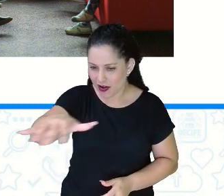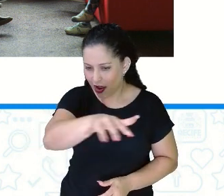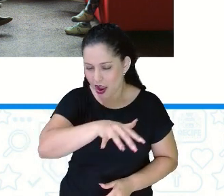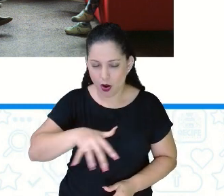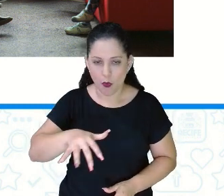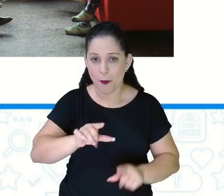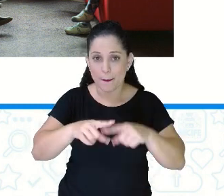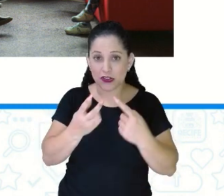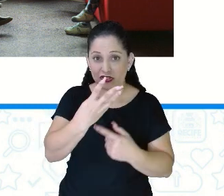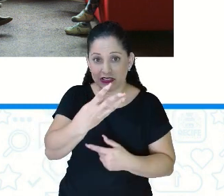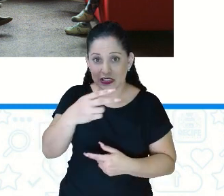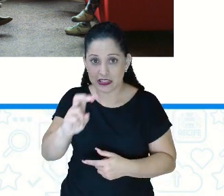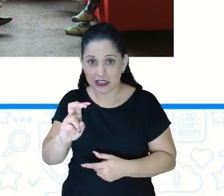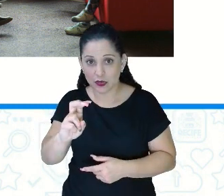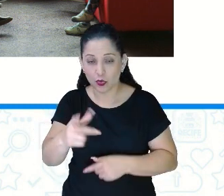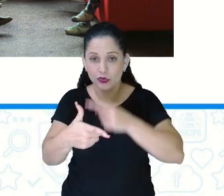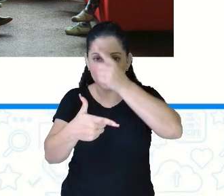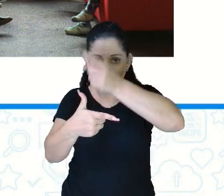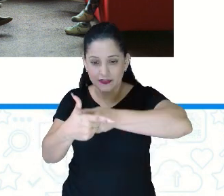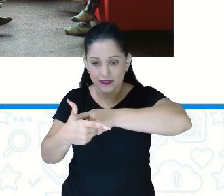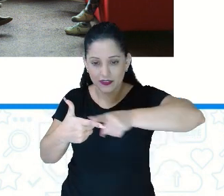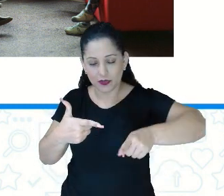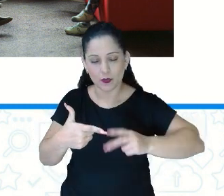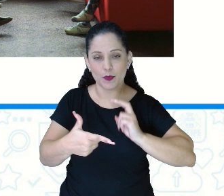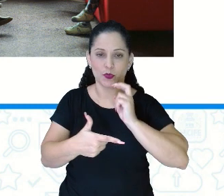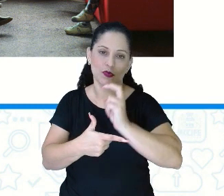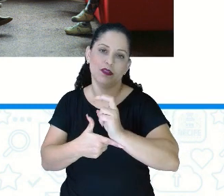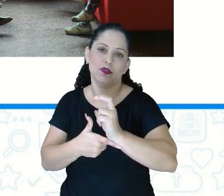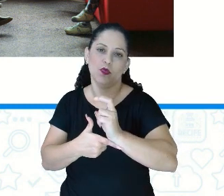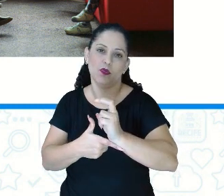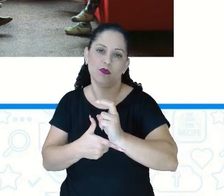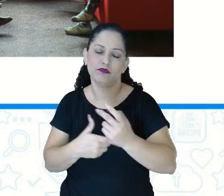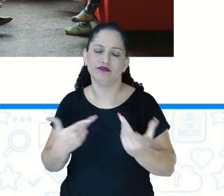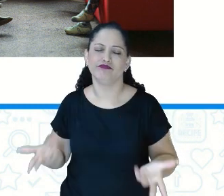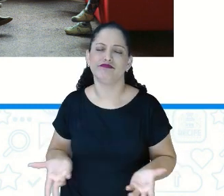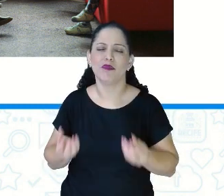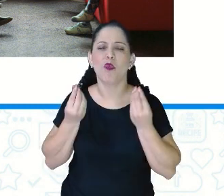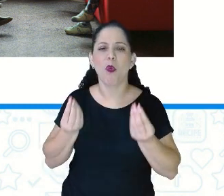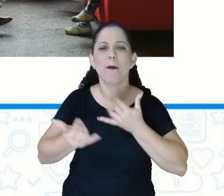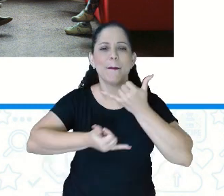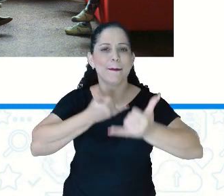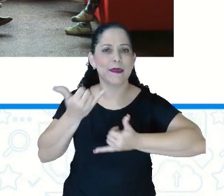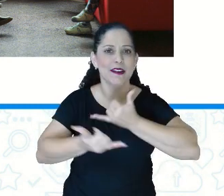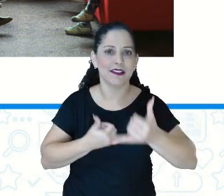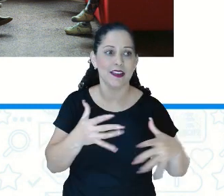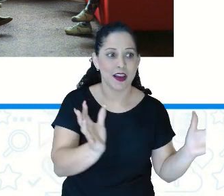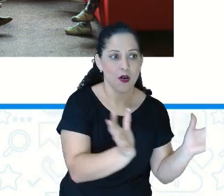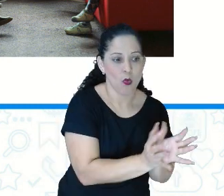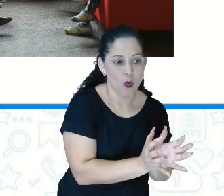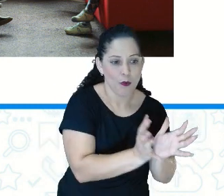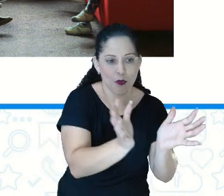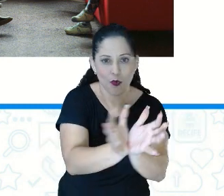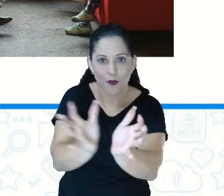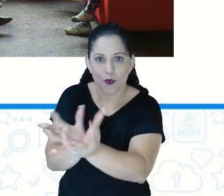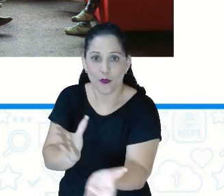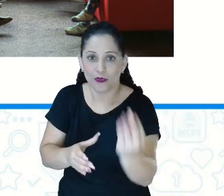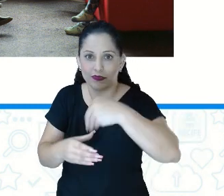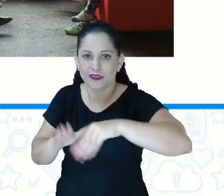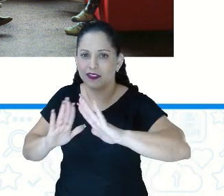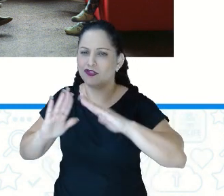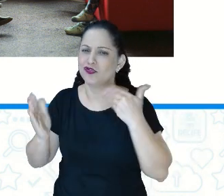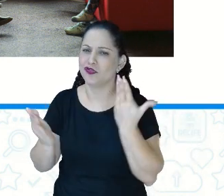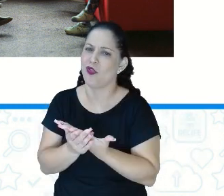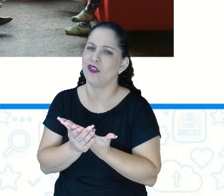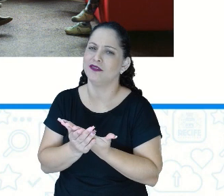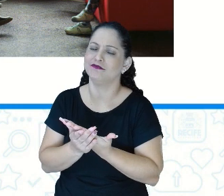gincana. Será que você já participou em algum momento na sua escola? Essa gincana, ela precisará